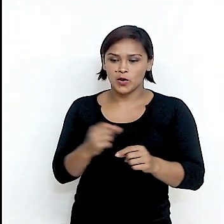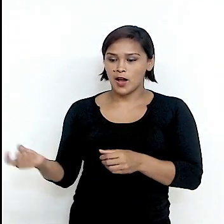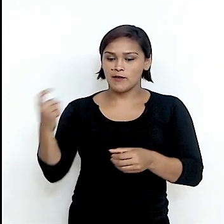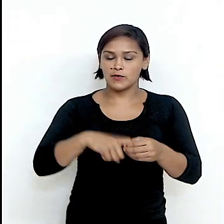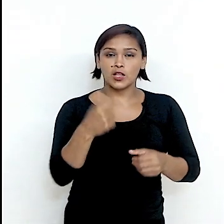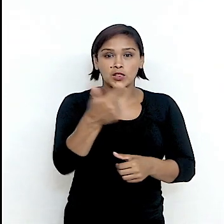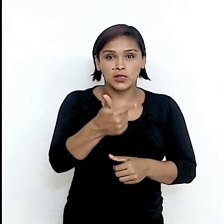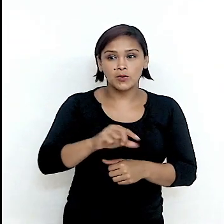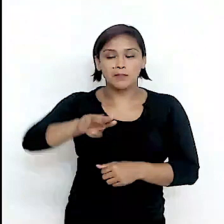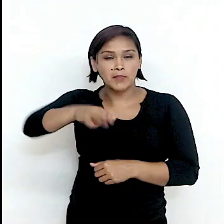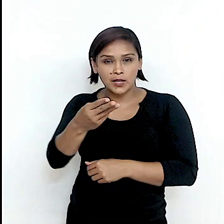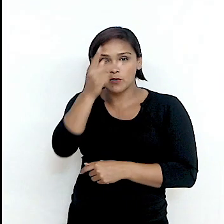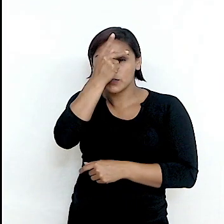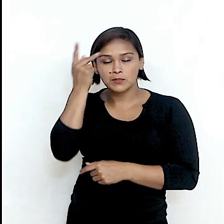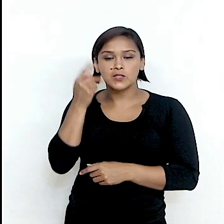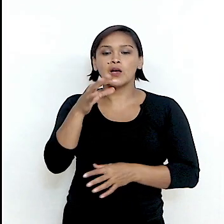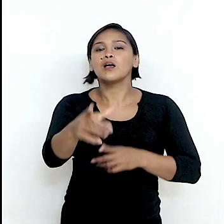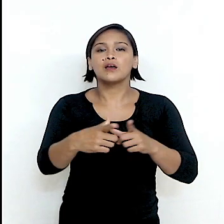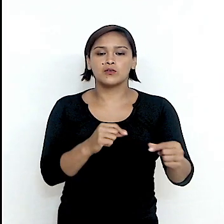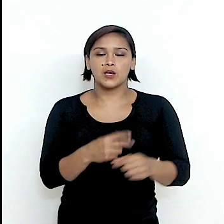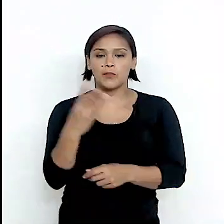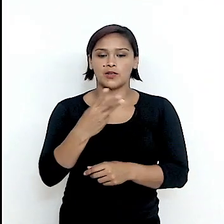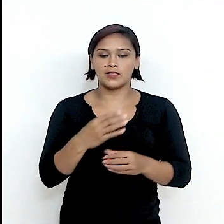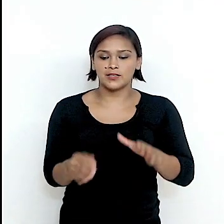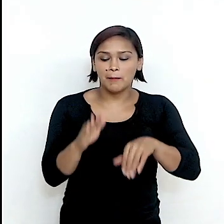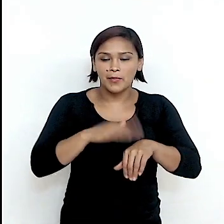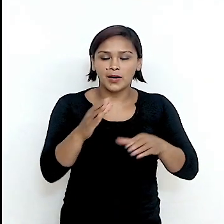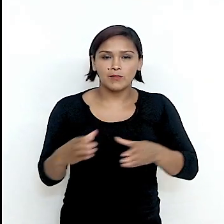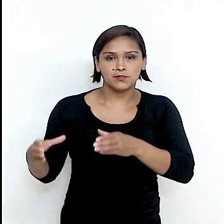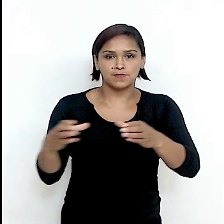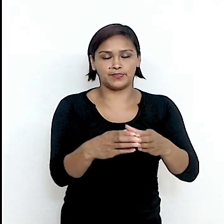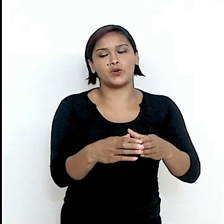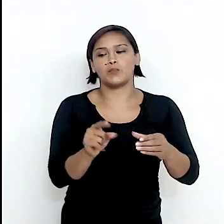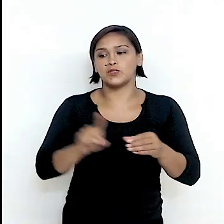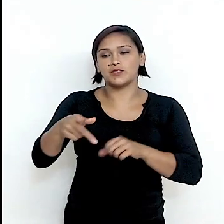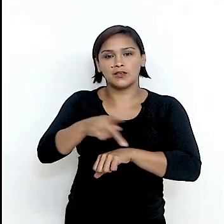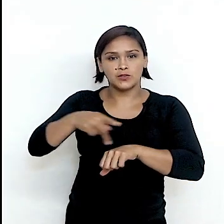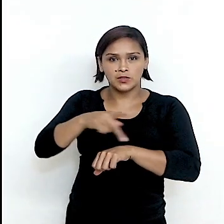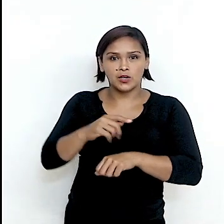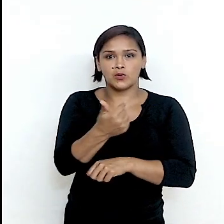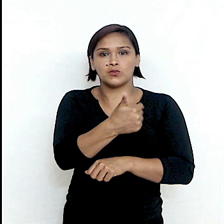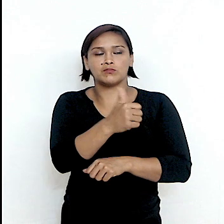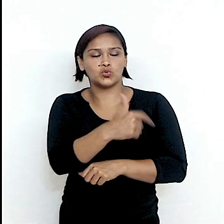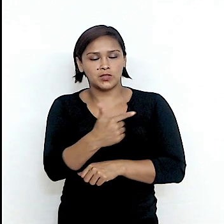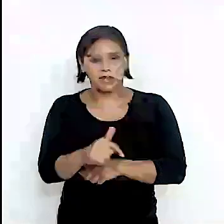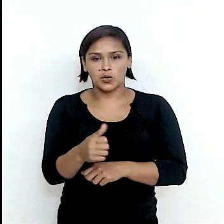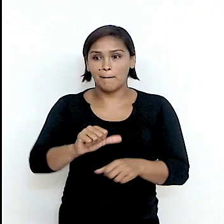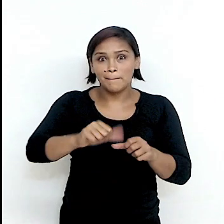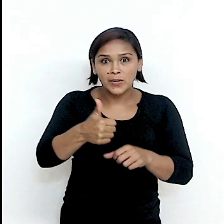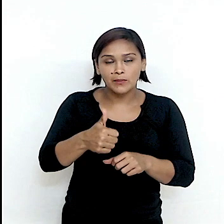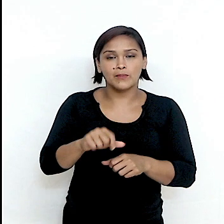de 2 milhões de pessoas e Japão a de que a terceira maior comunidade de brasileiros no exterior que aquele dia 211 mil nacionais